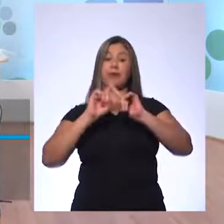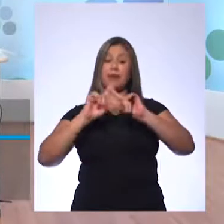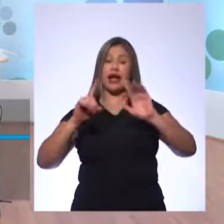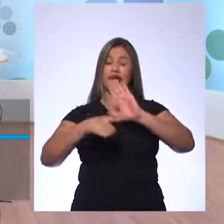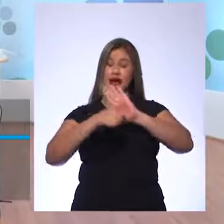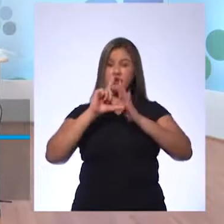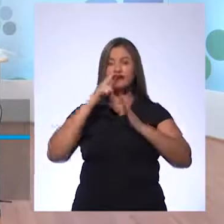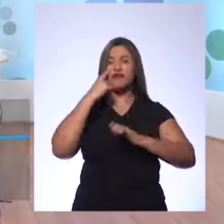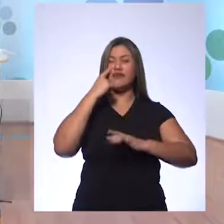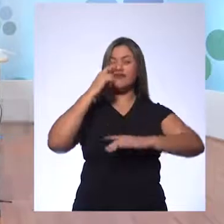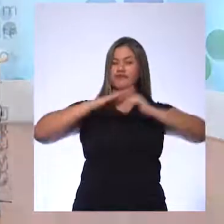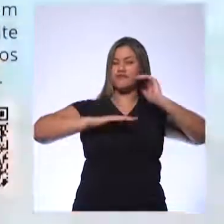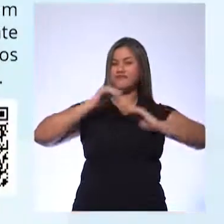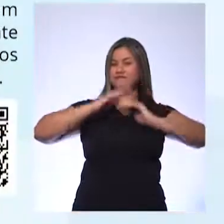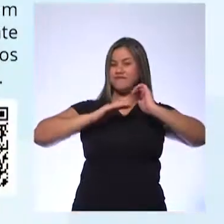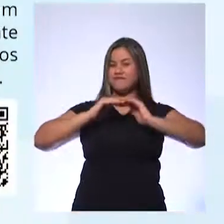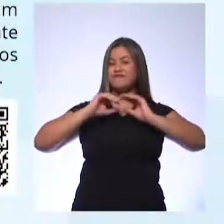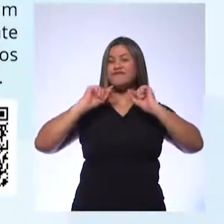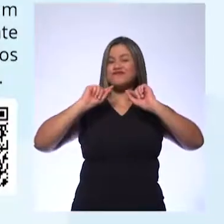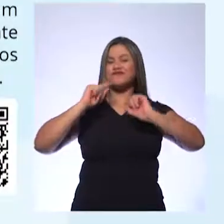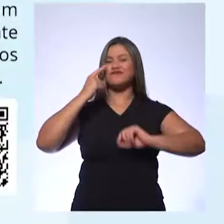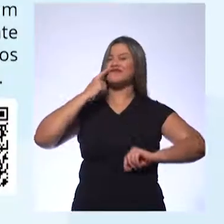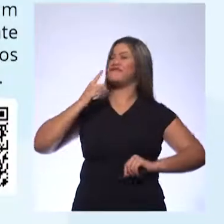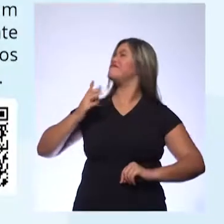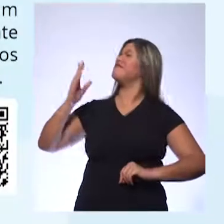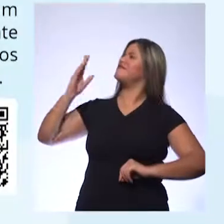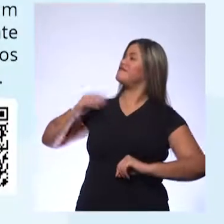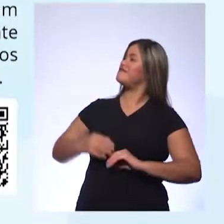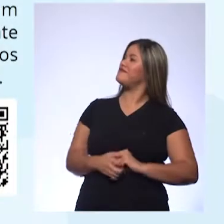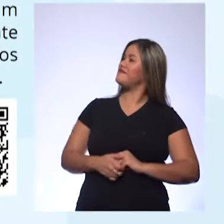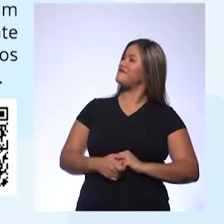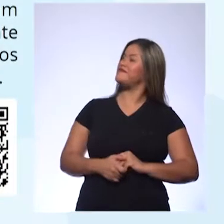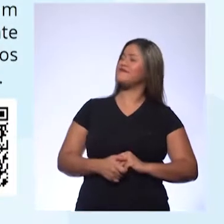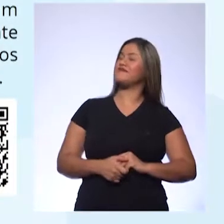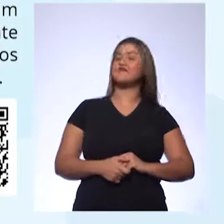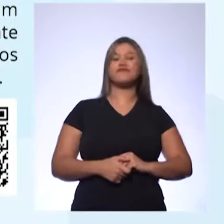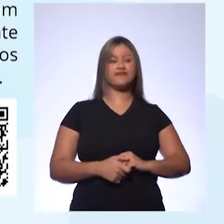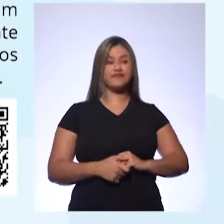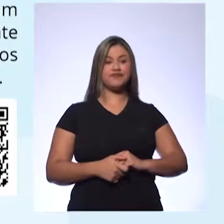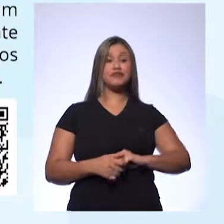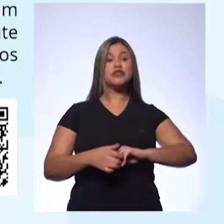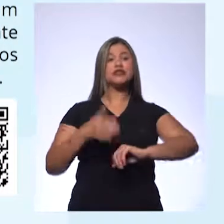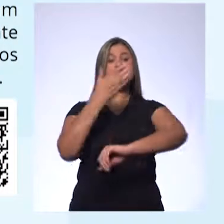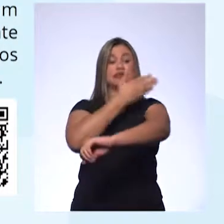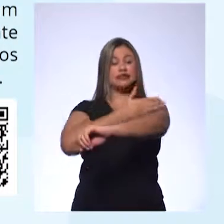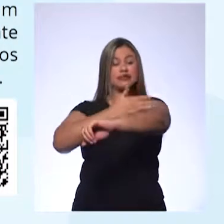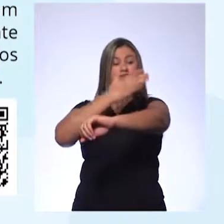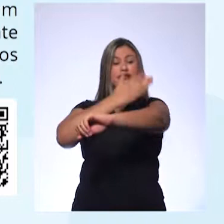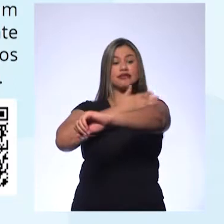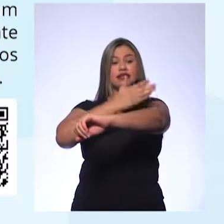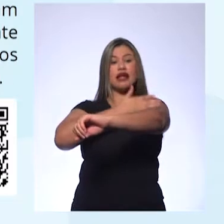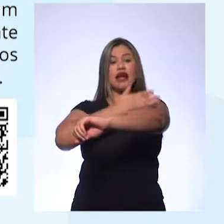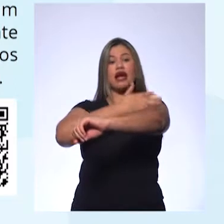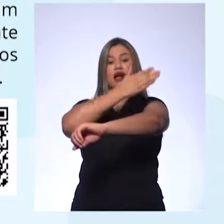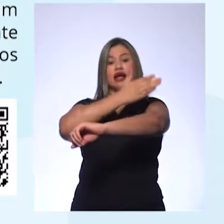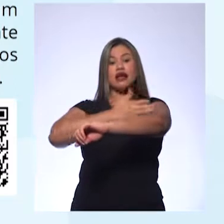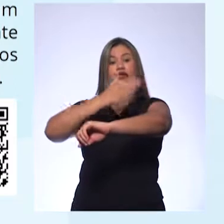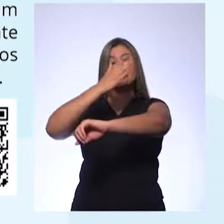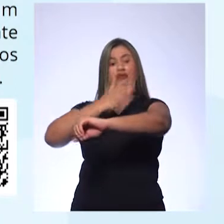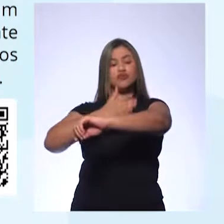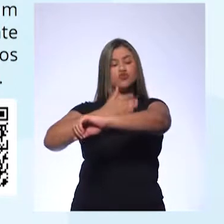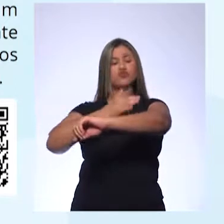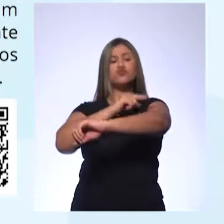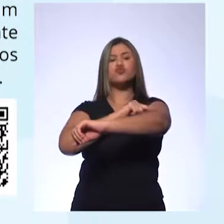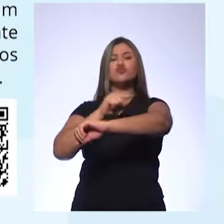leitura da habilidade do tema da aula vamos lá é a transição da idade antiga para Idade Média Antes de ler